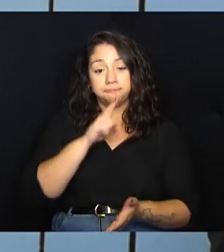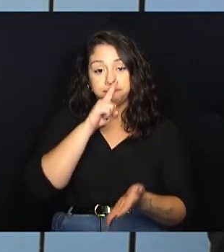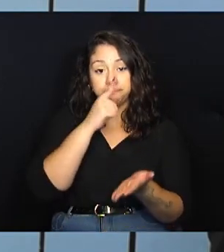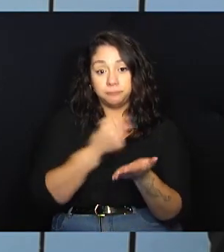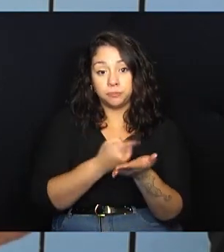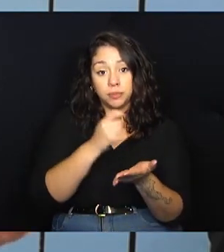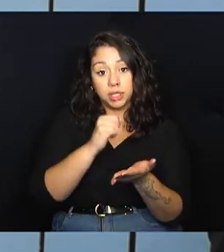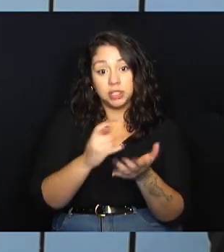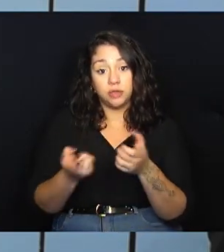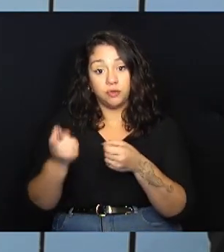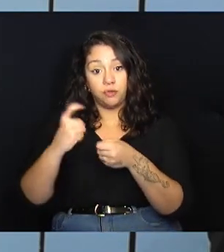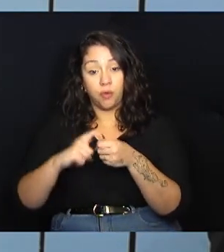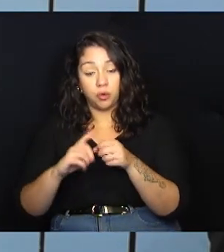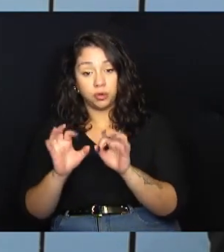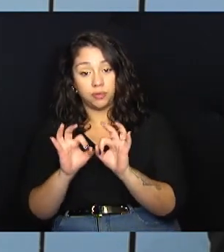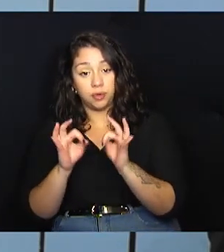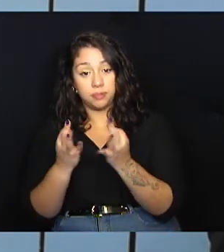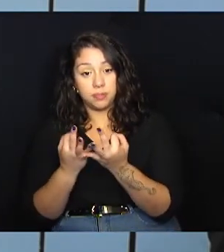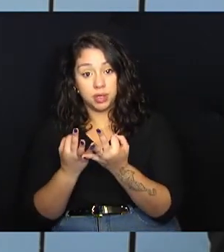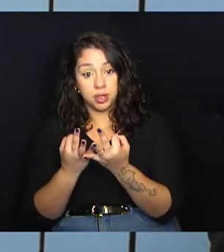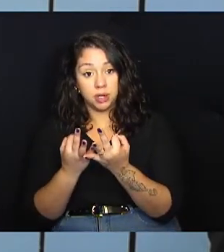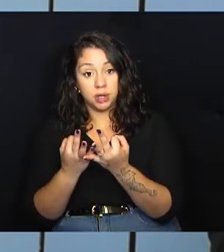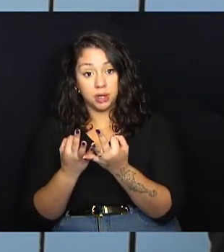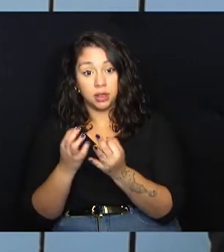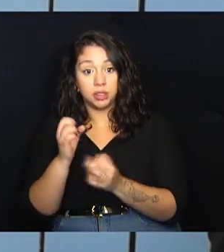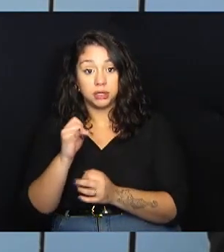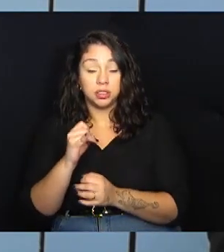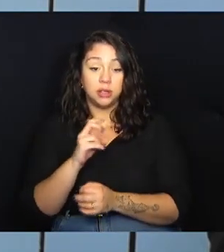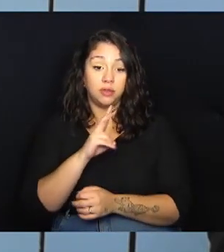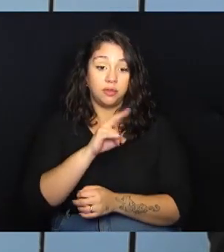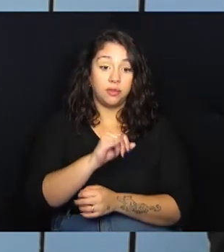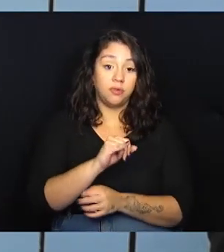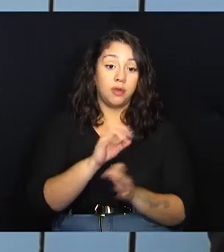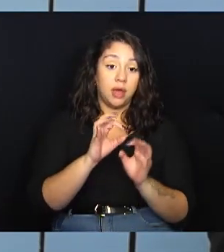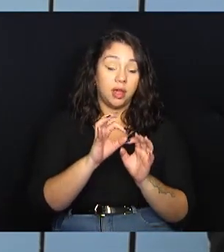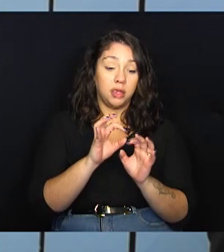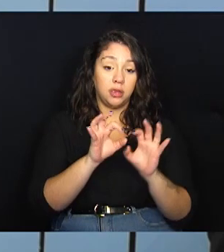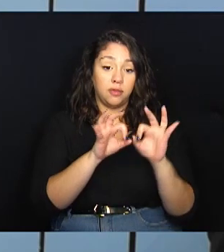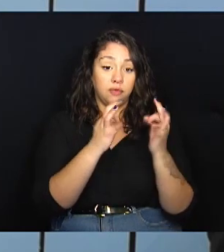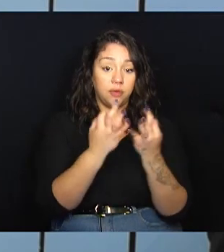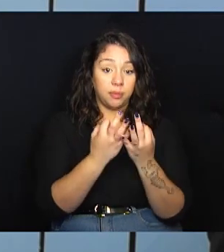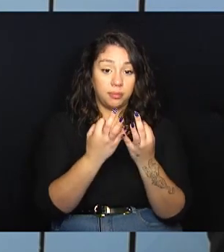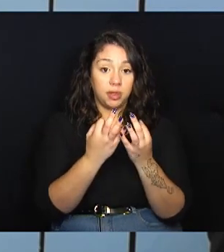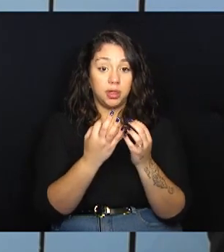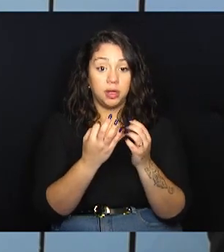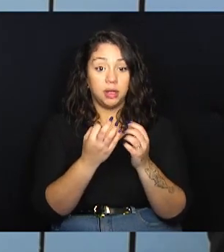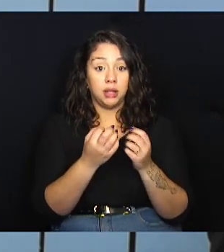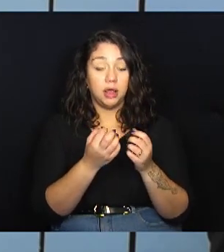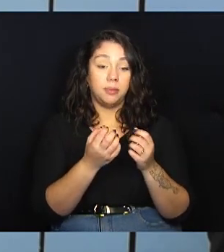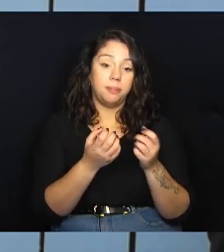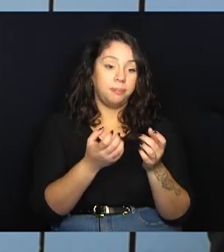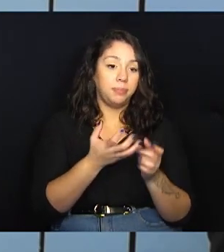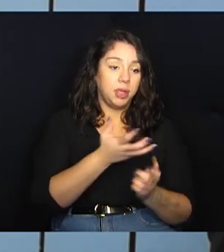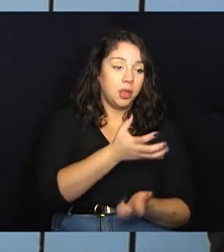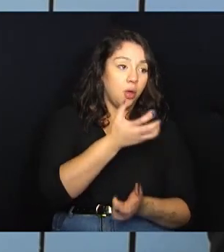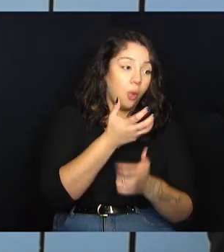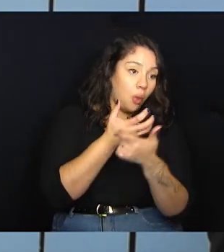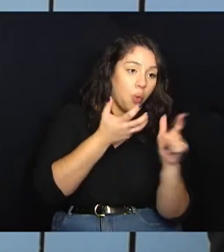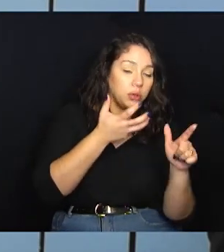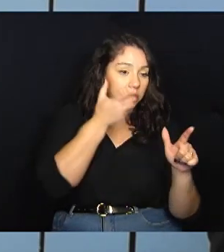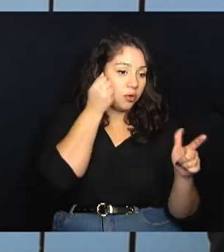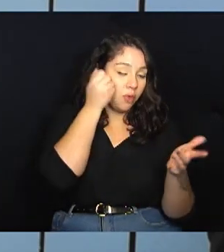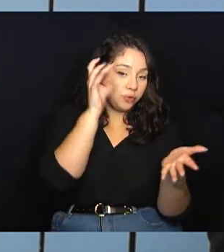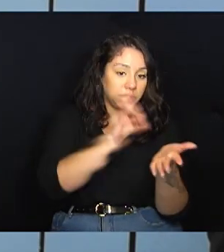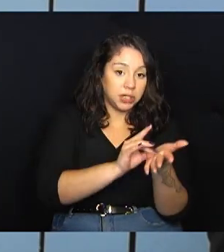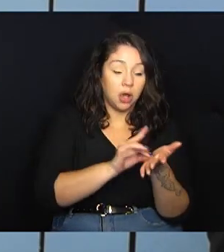ela volta para a família de origem, se ela vai para a família extensa ou se ela vai para adoção. Mas eu acho que